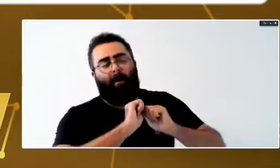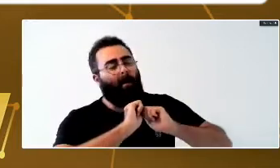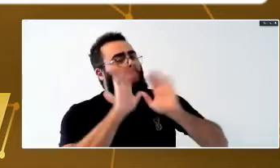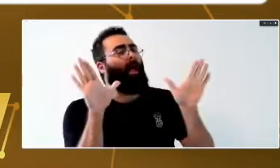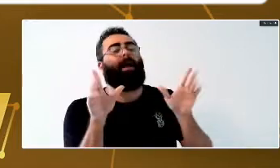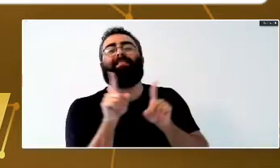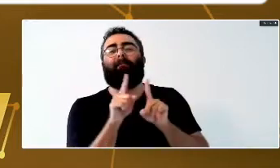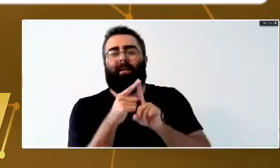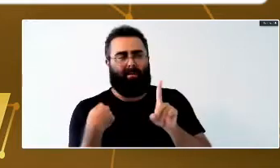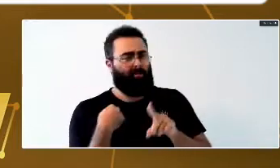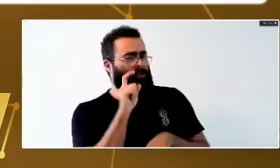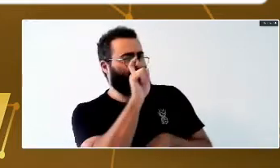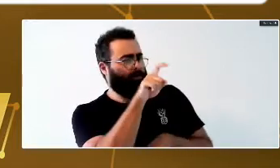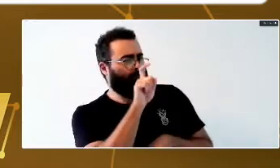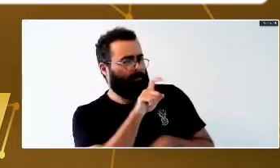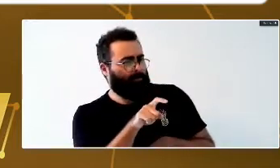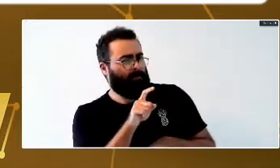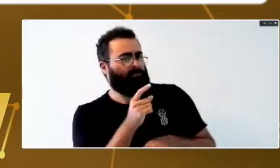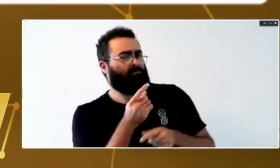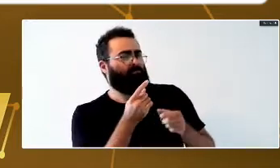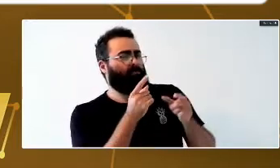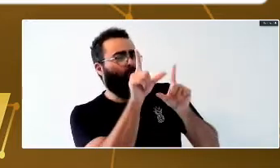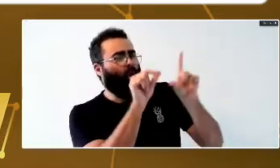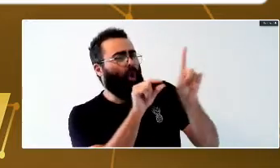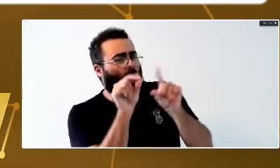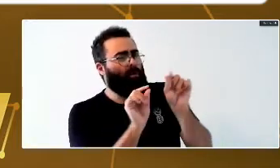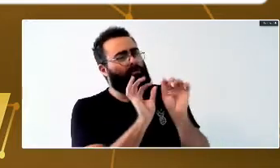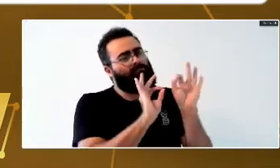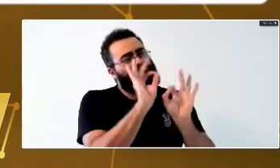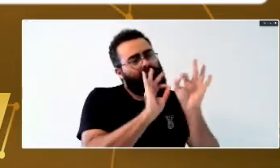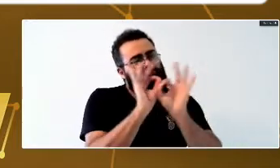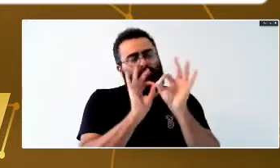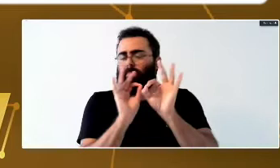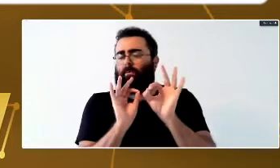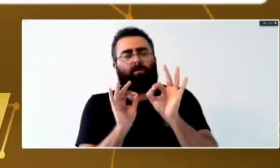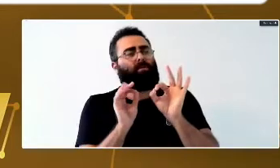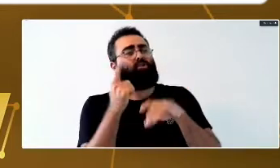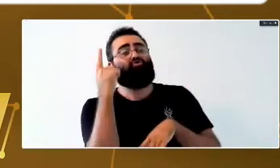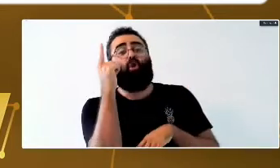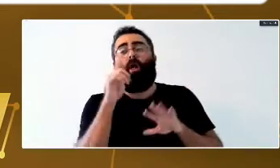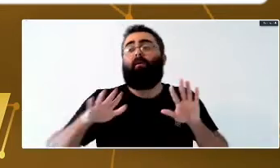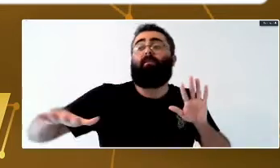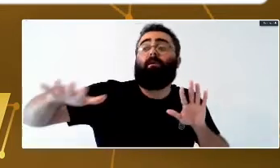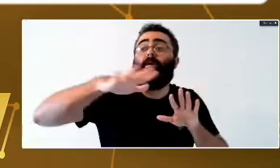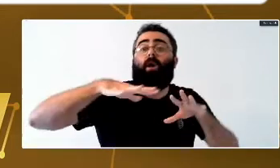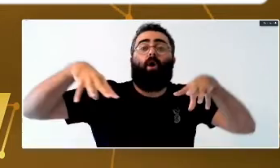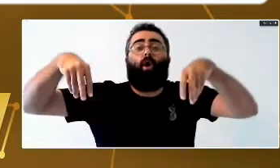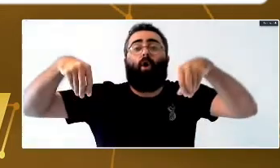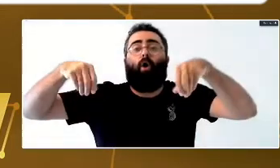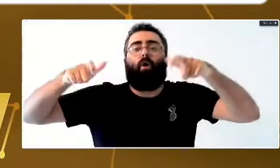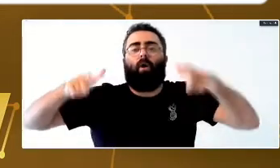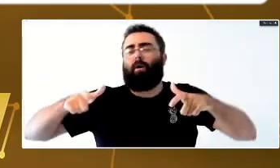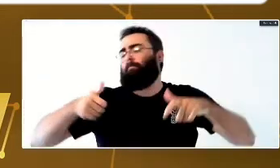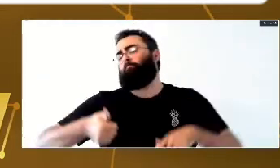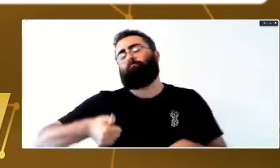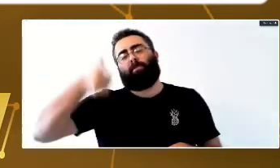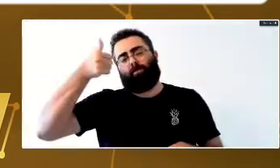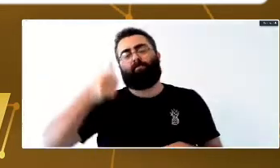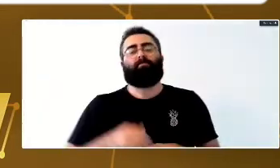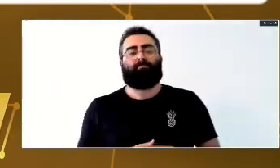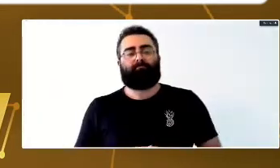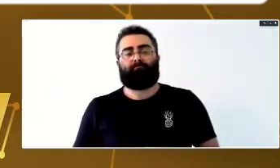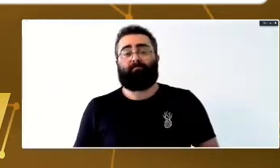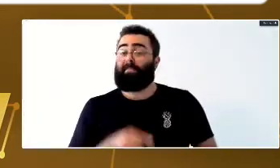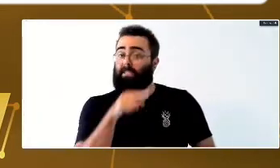manual delas para o sistema de informação geográfica e suas aplicações. Com isso, a gente traz uma